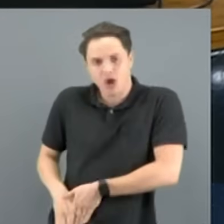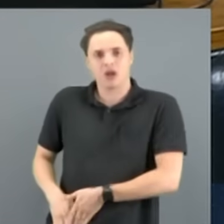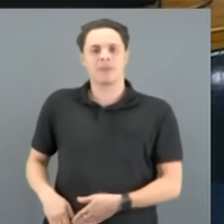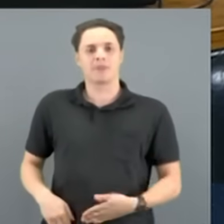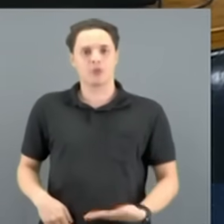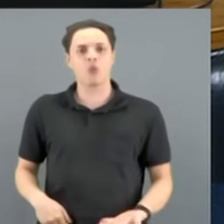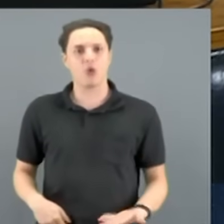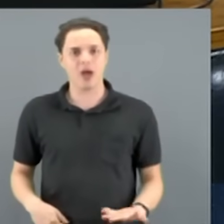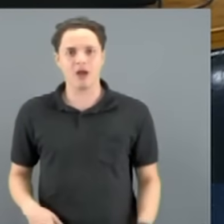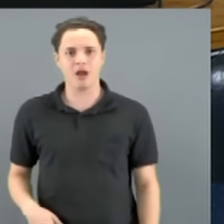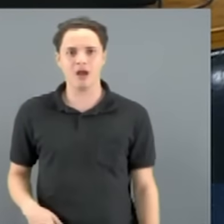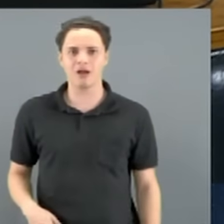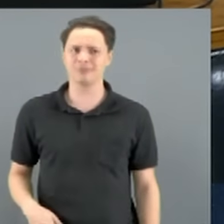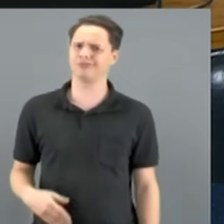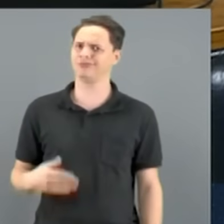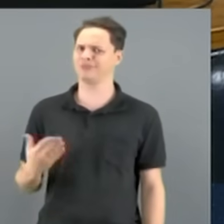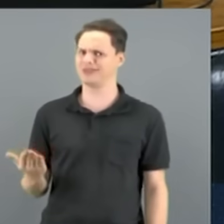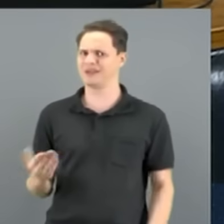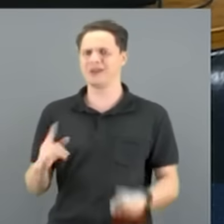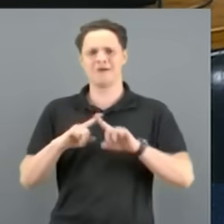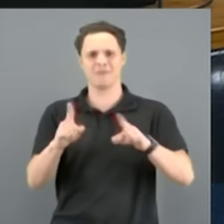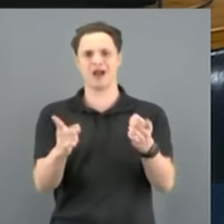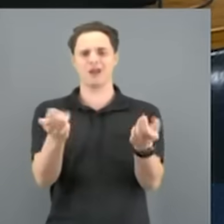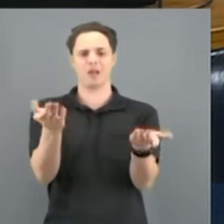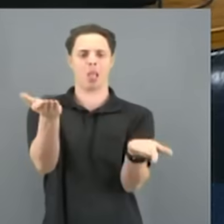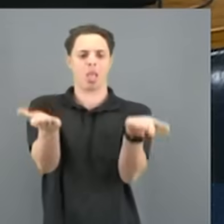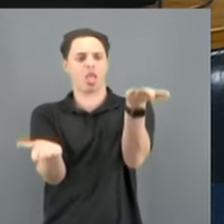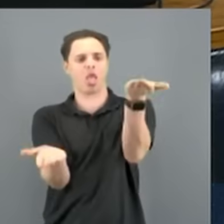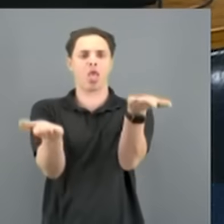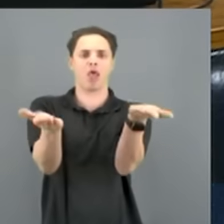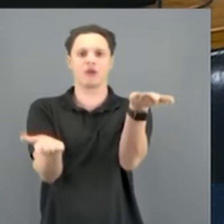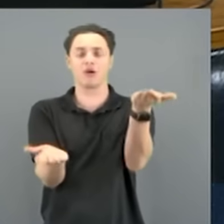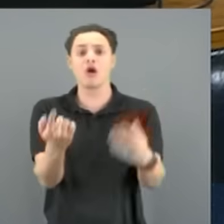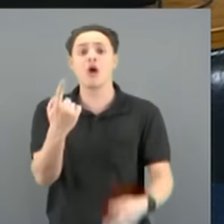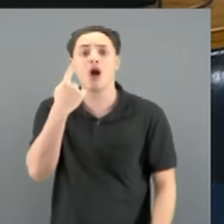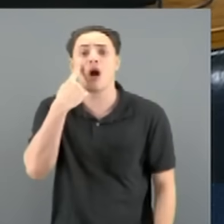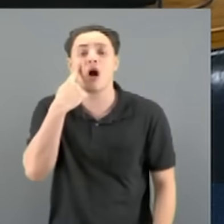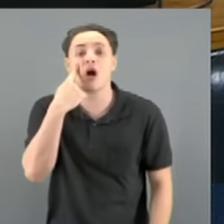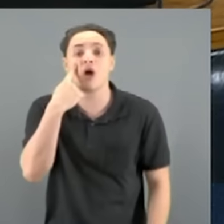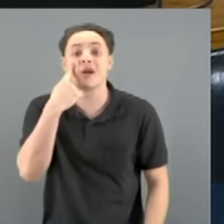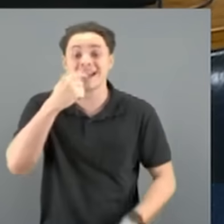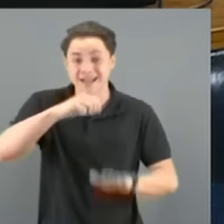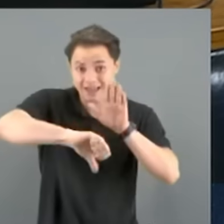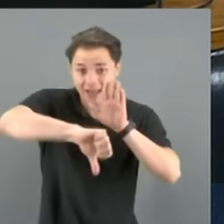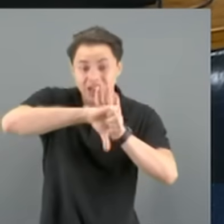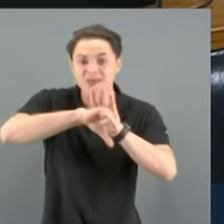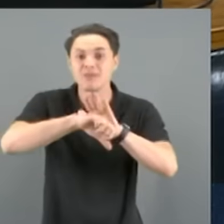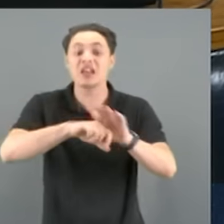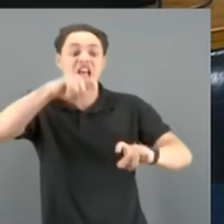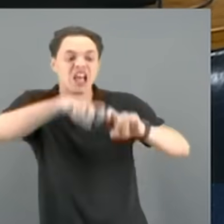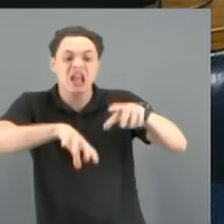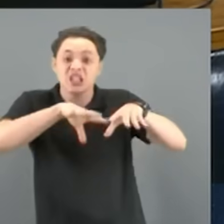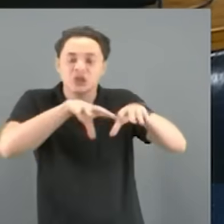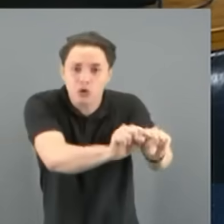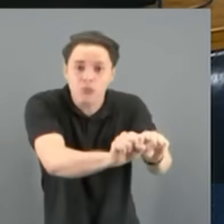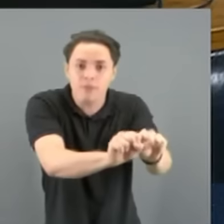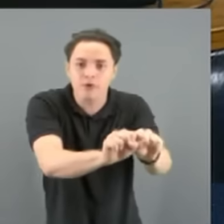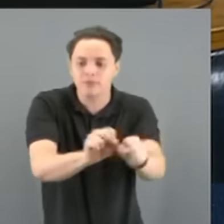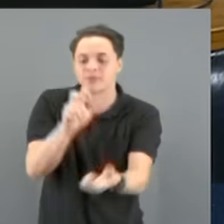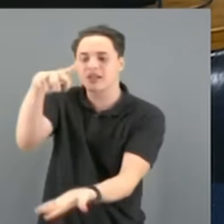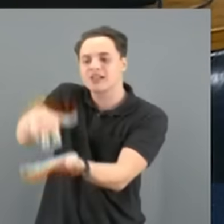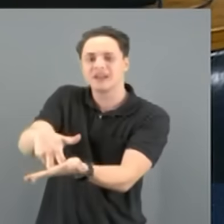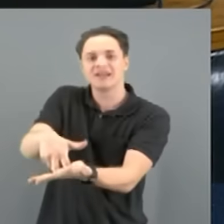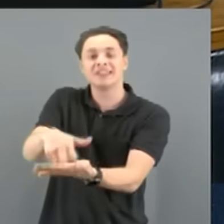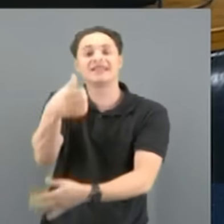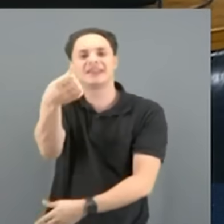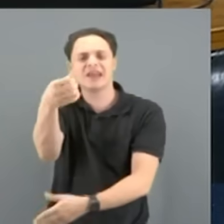justiça diz que isso é justiça o crime de estupro senhores é de 6 a 10 anos para a justiça o